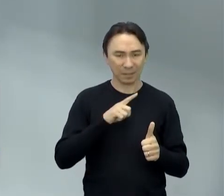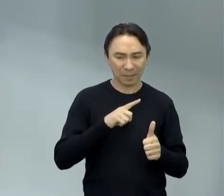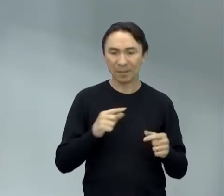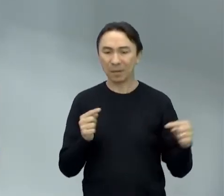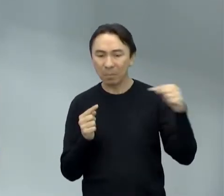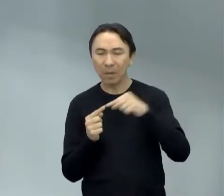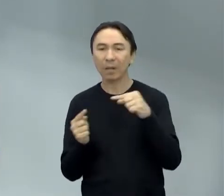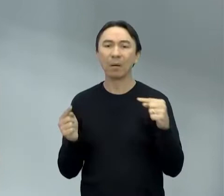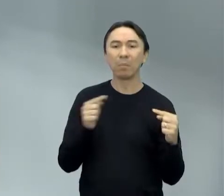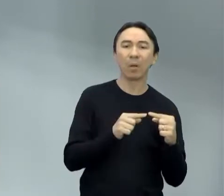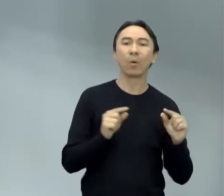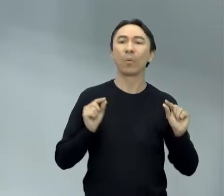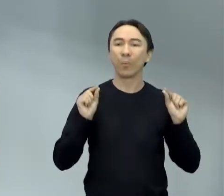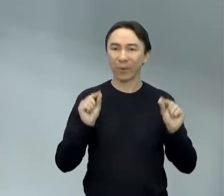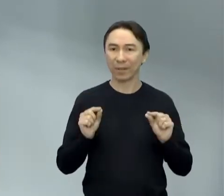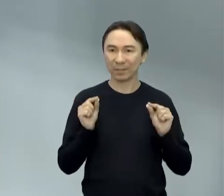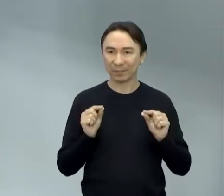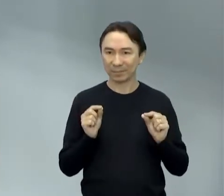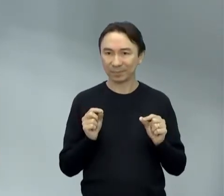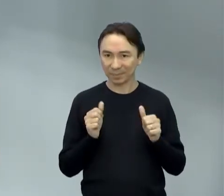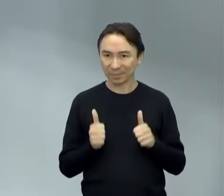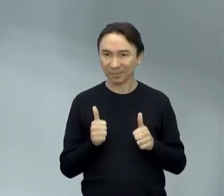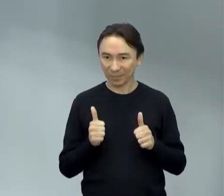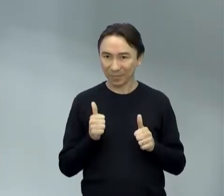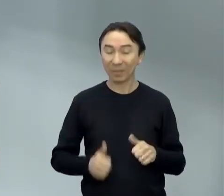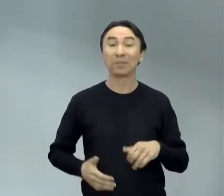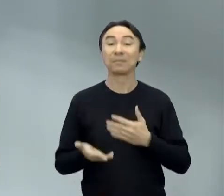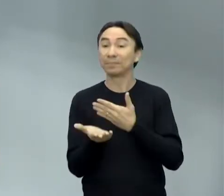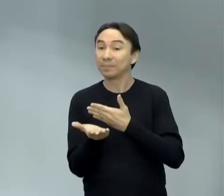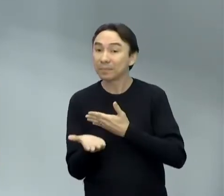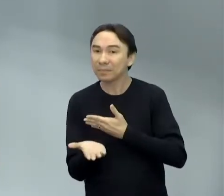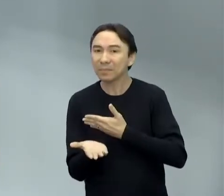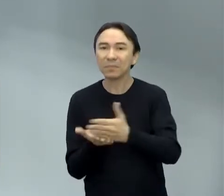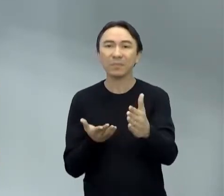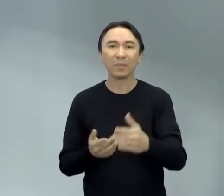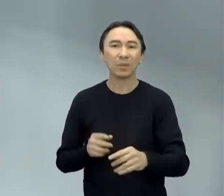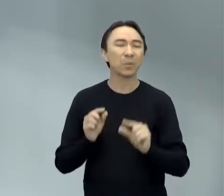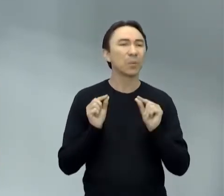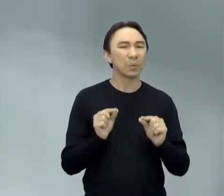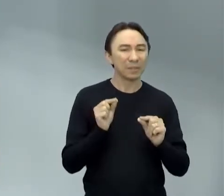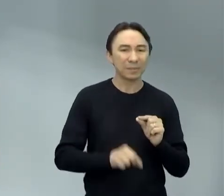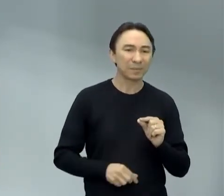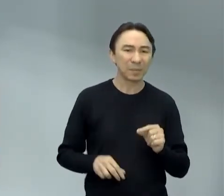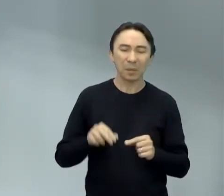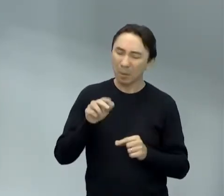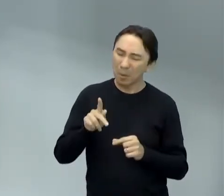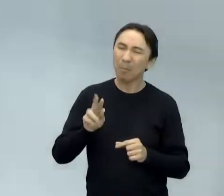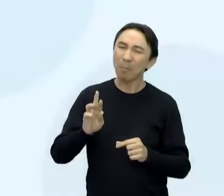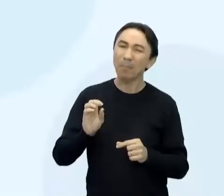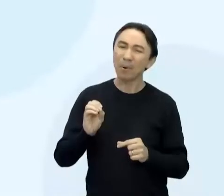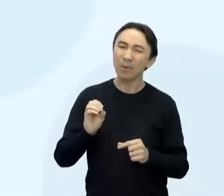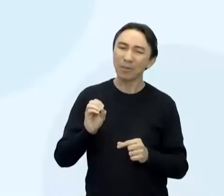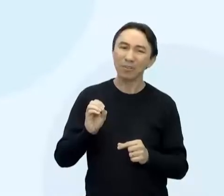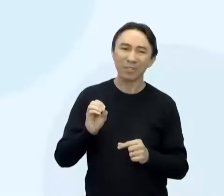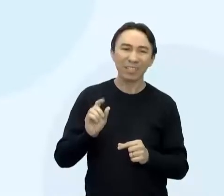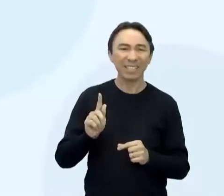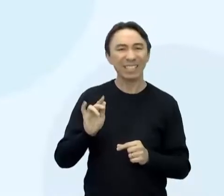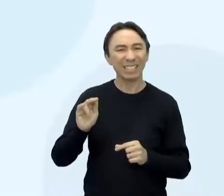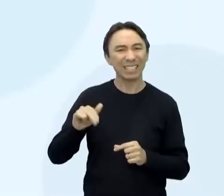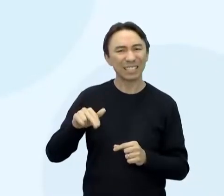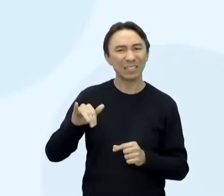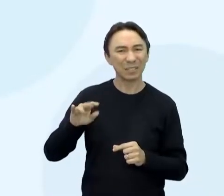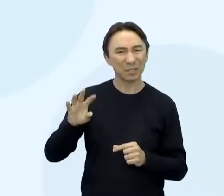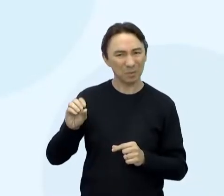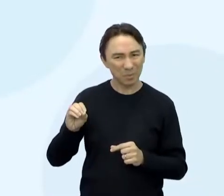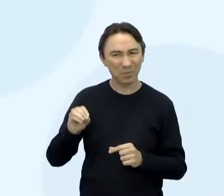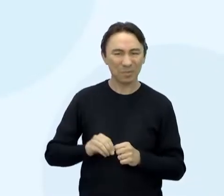eles. Então já vamos começar falando aí para vocês o que é então esse prognatismo mandibular.